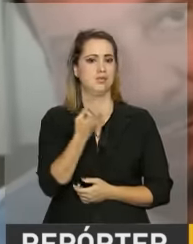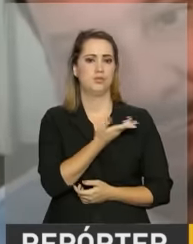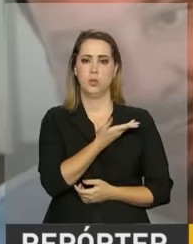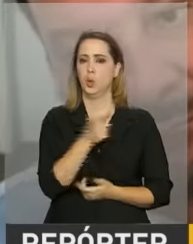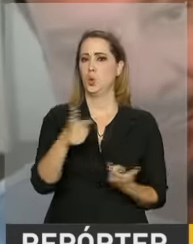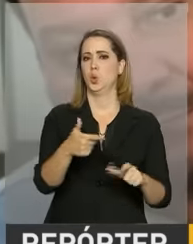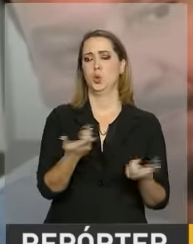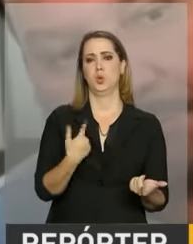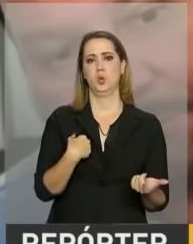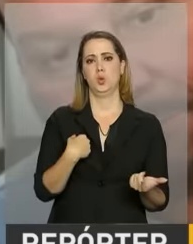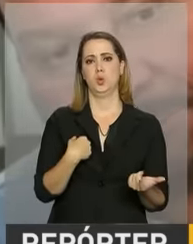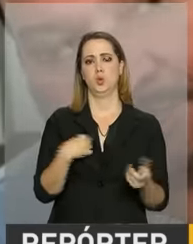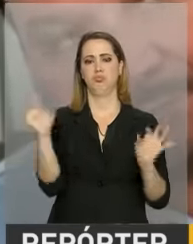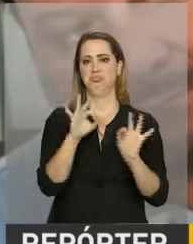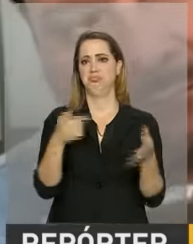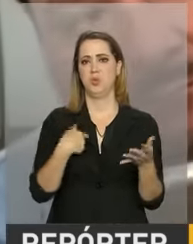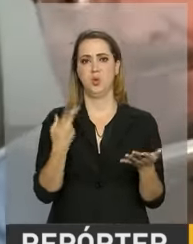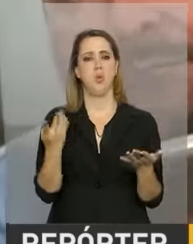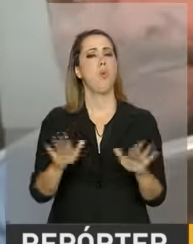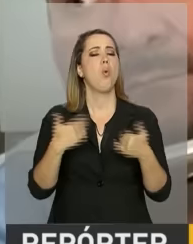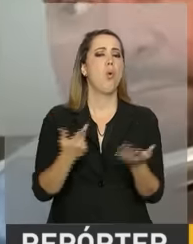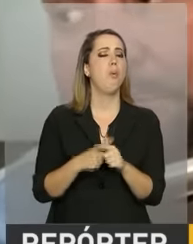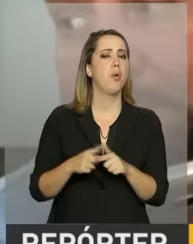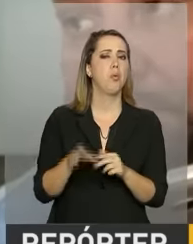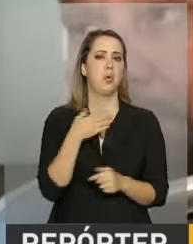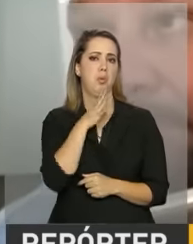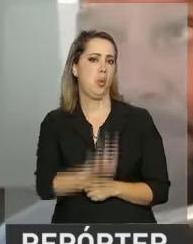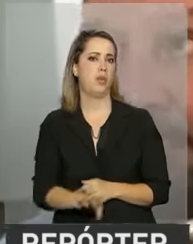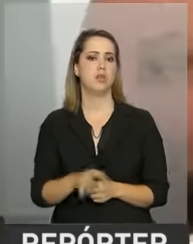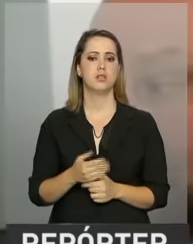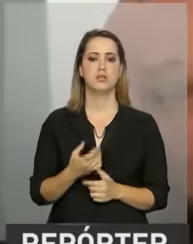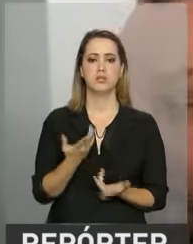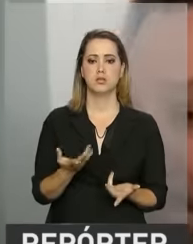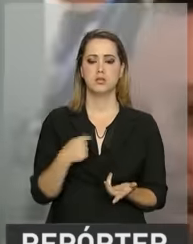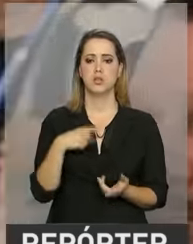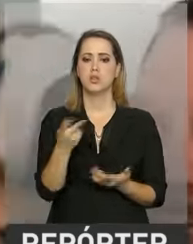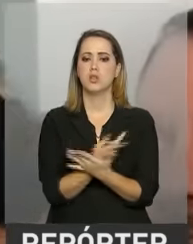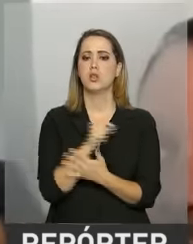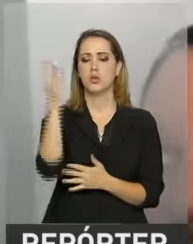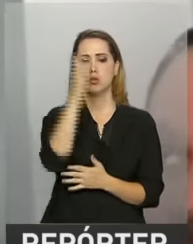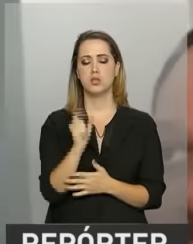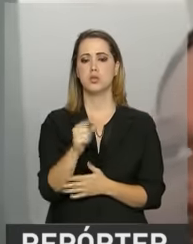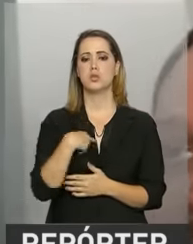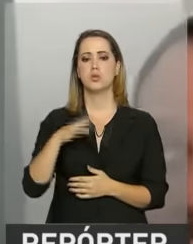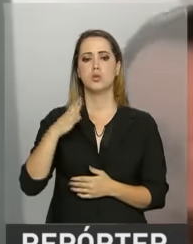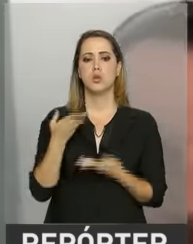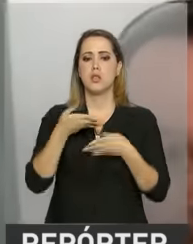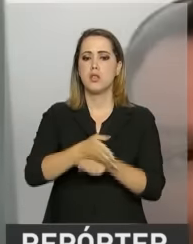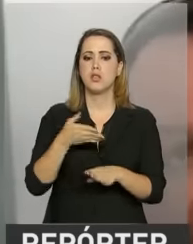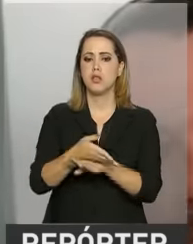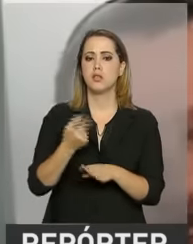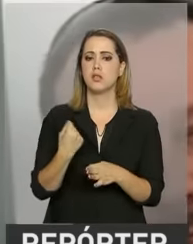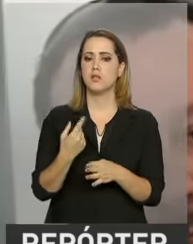encartado nem descartado porque eu não sei o que qual é a situação isso comum no Brasil ou seja isso acontece no Brasil intervenção da F Armadas em situações de